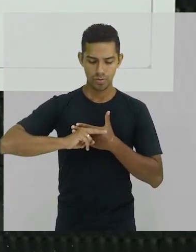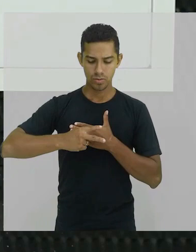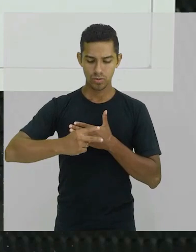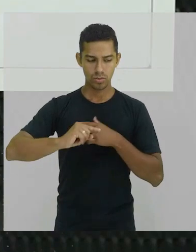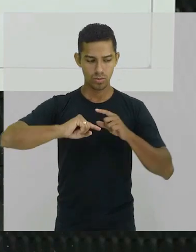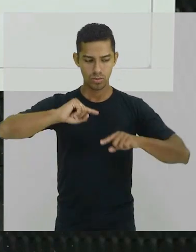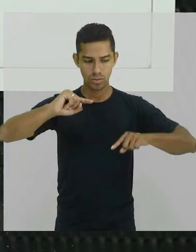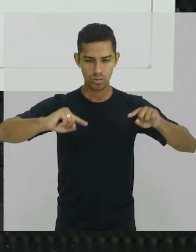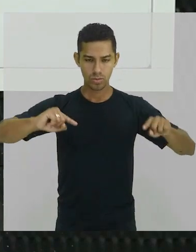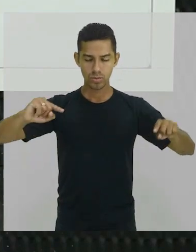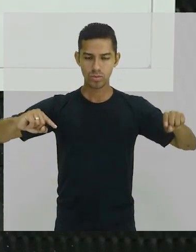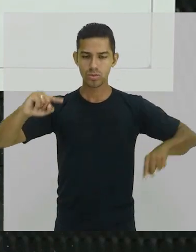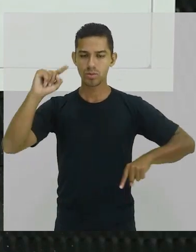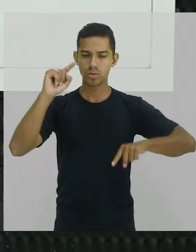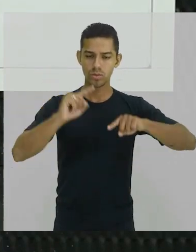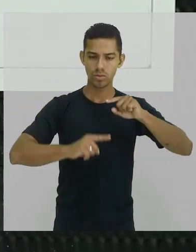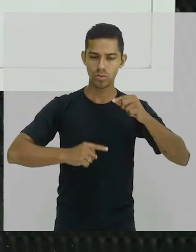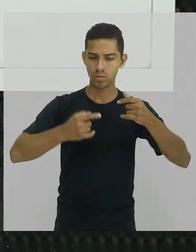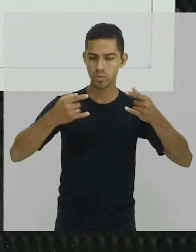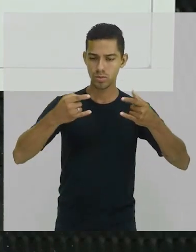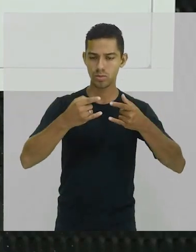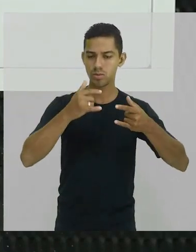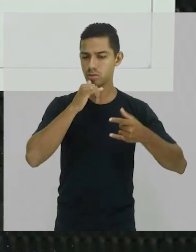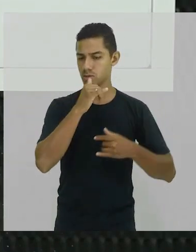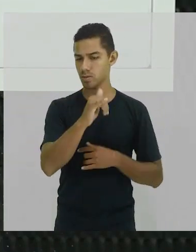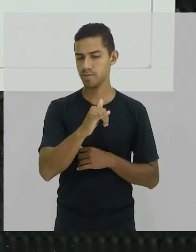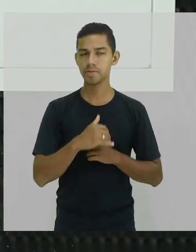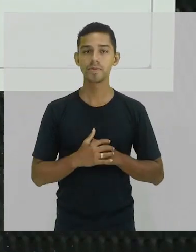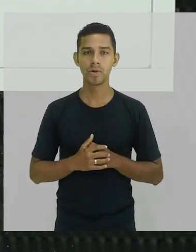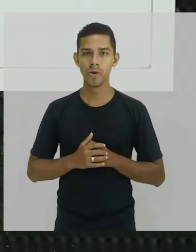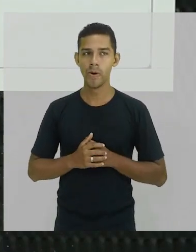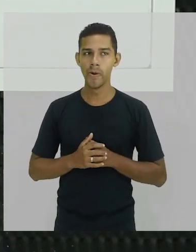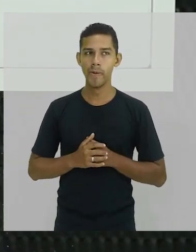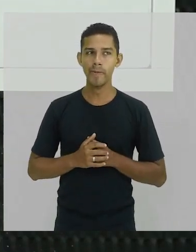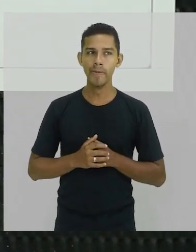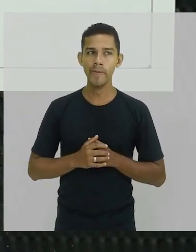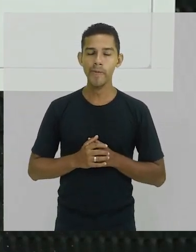gente vai saber que ali tem a propagação de uma onda. Ok? Então,